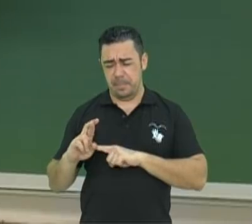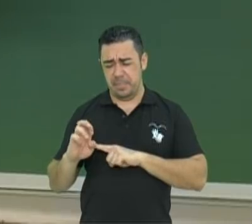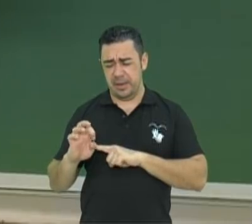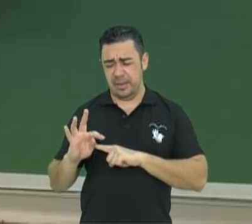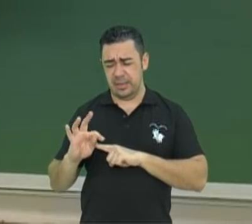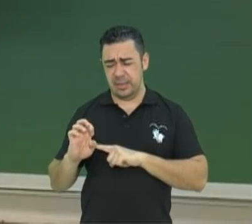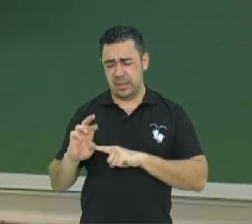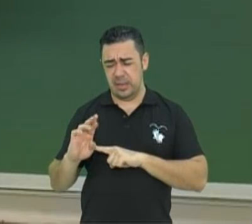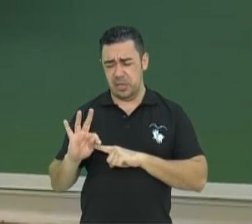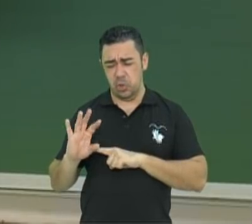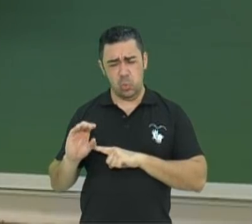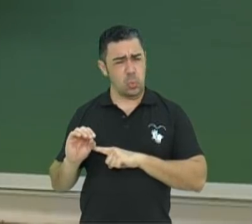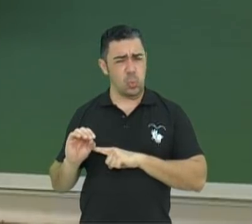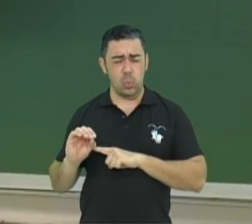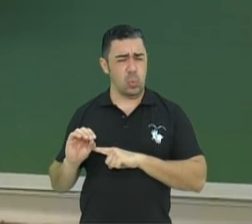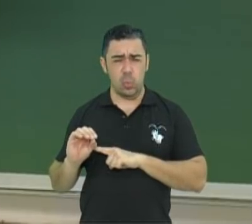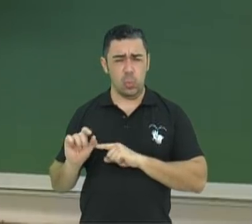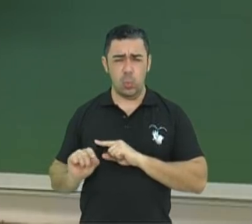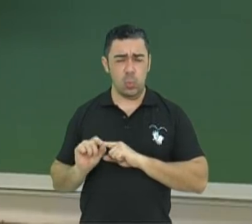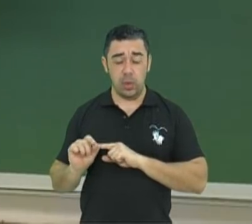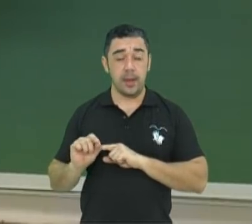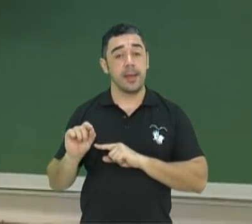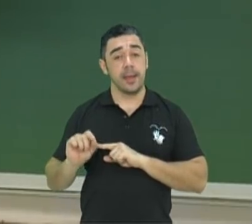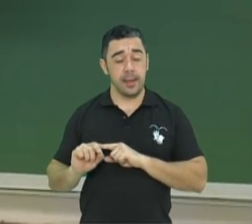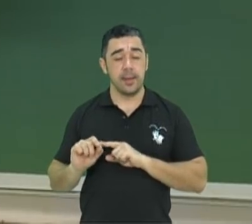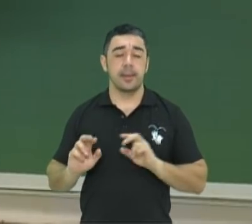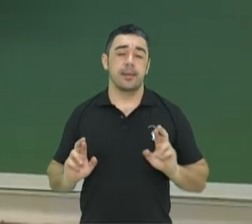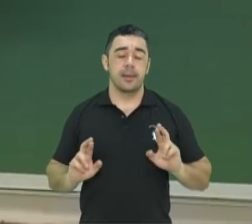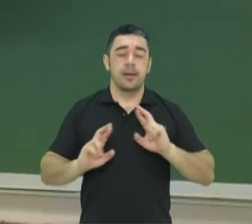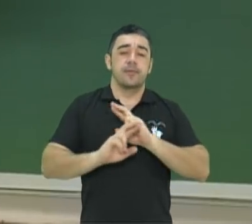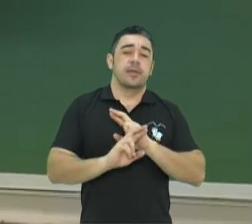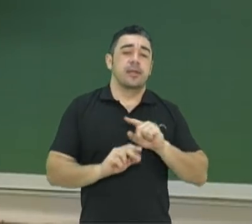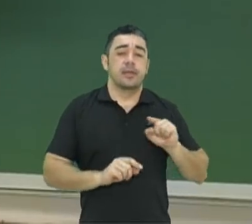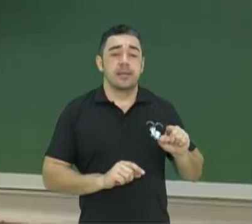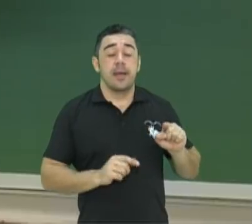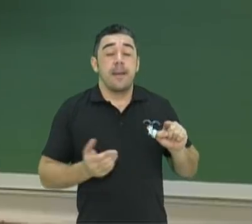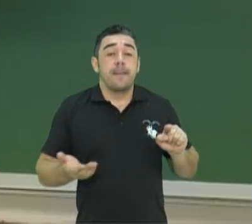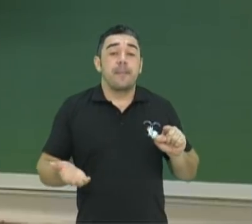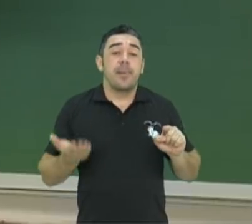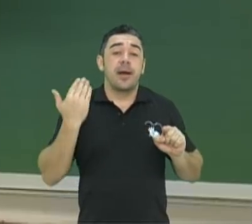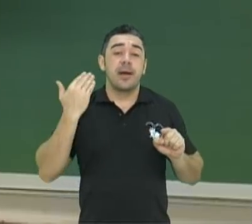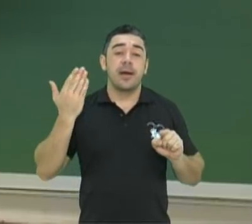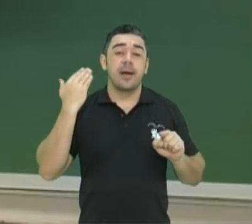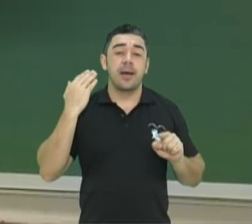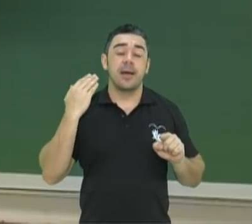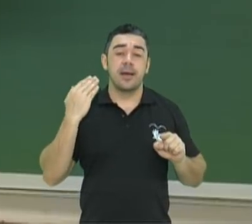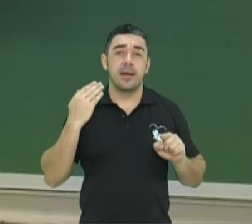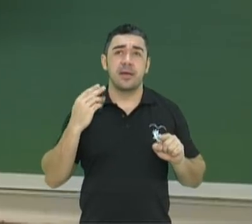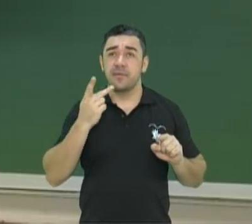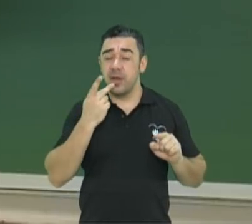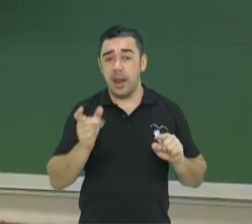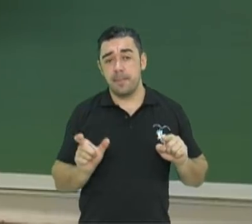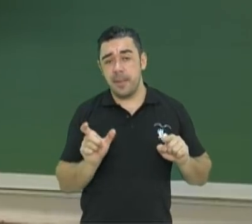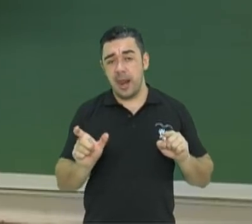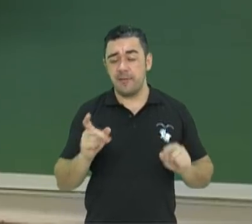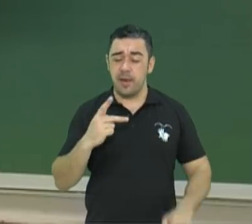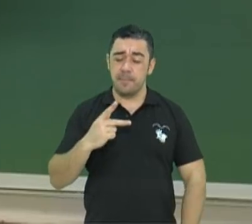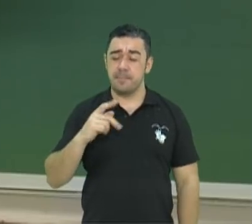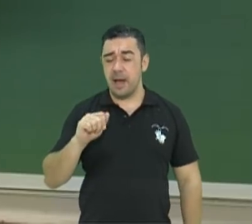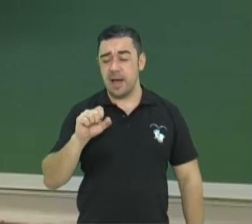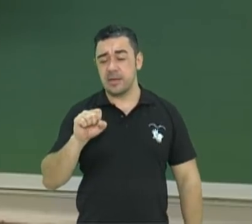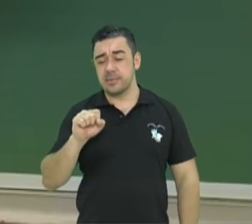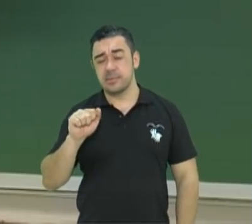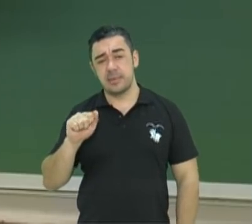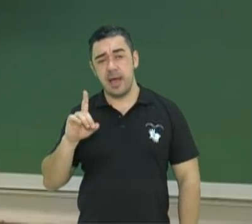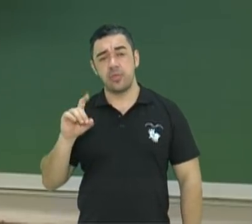essa? Né? Pretérito está relacionado a algo que é passado. Só que ao invés de nós usarmos esse termo passado,